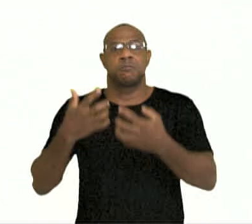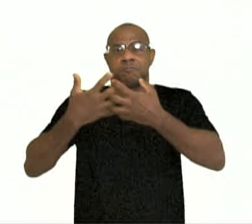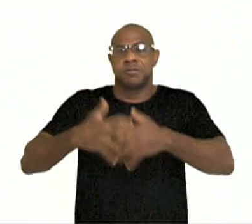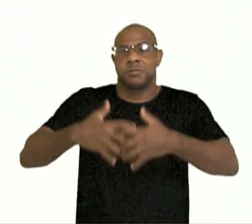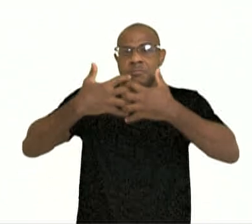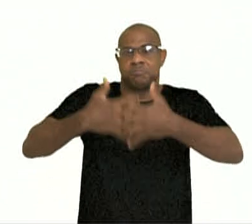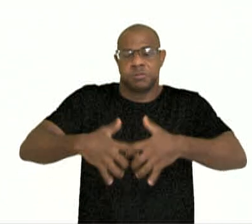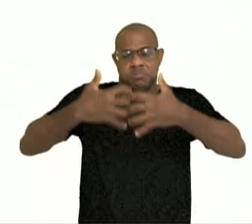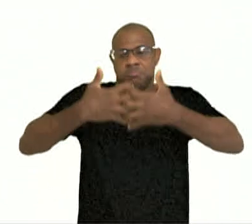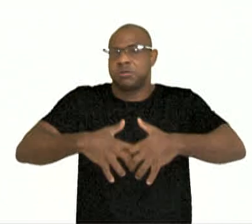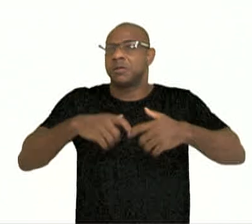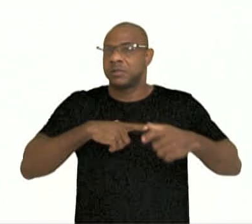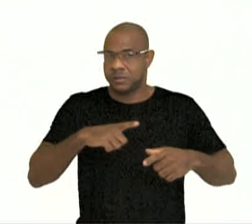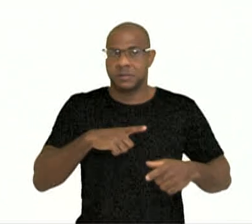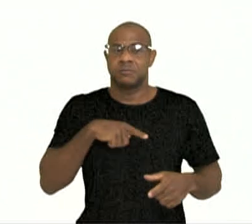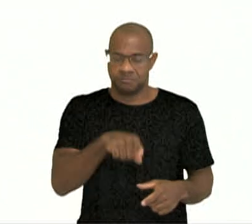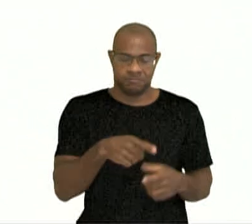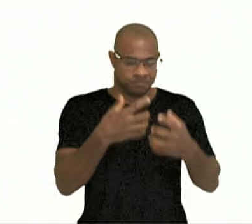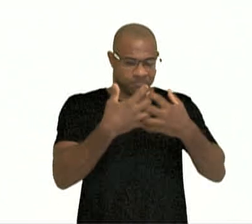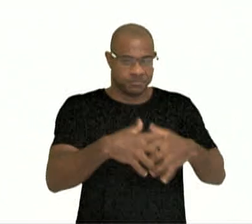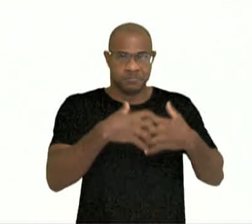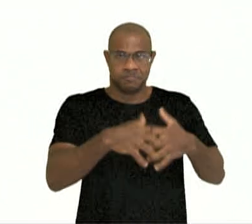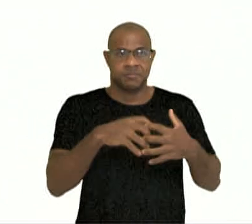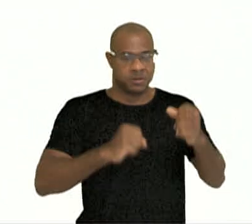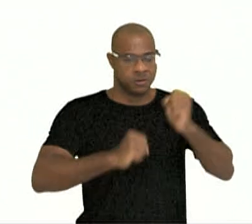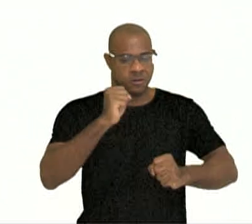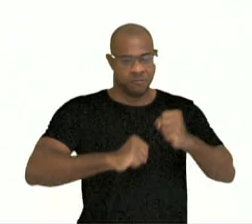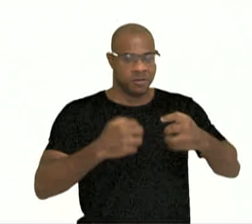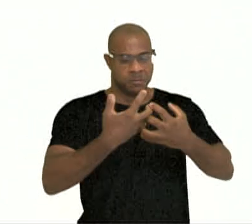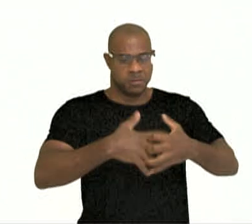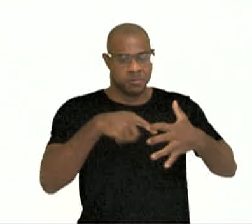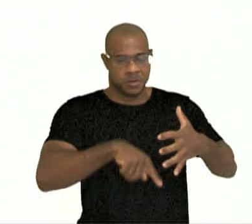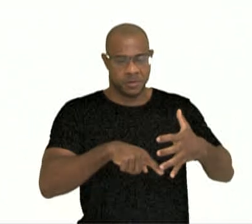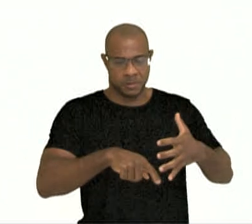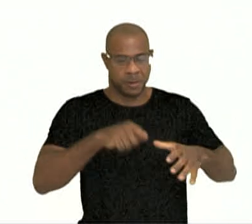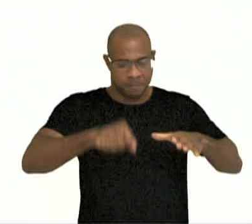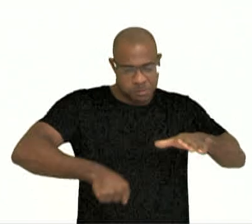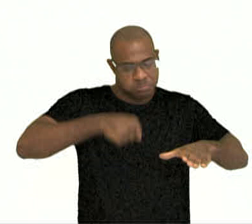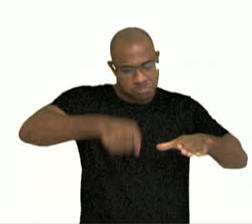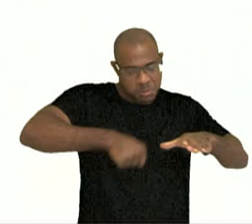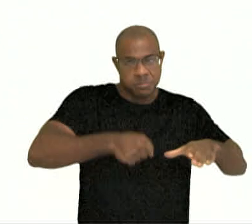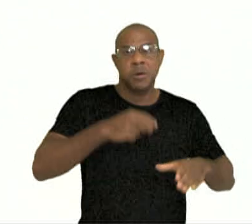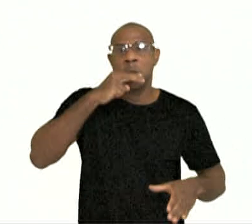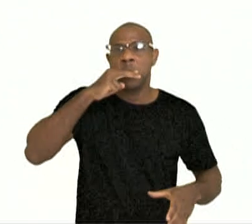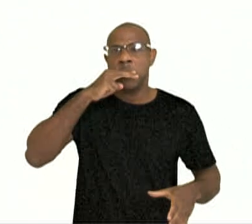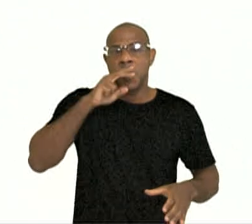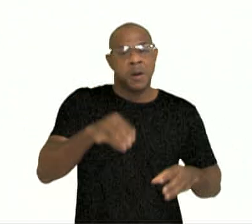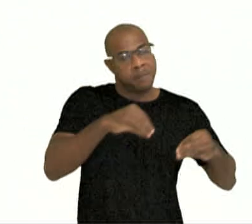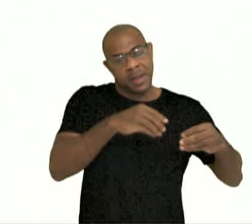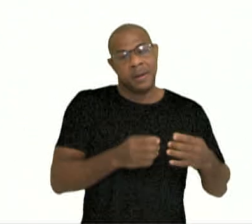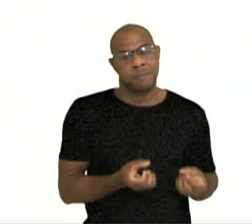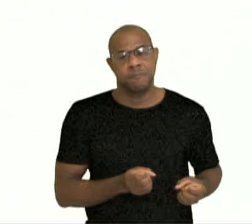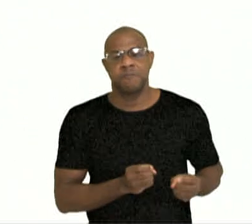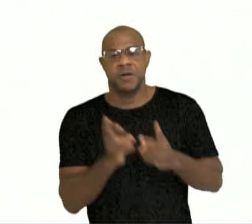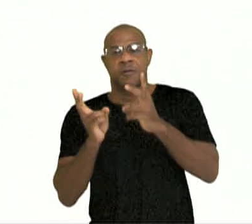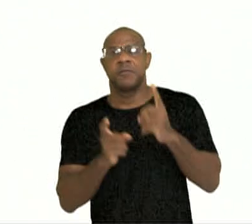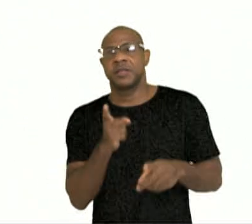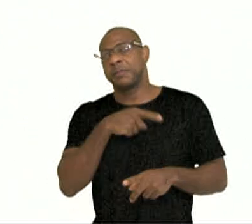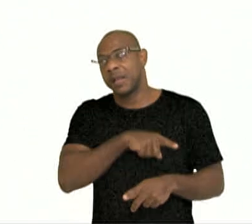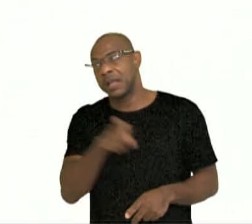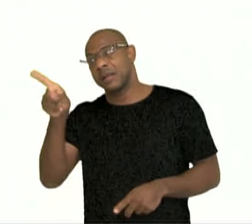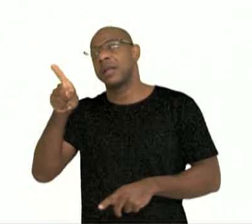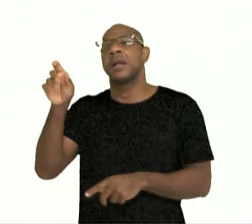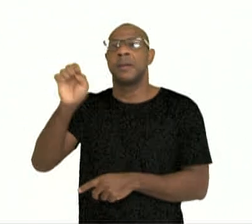processar essa cana que era cultivada e mandar para a Europa, certo? Destinada para exportação. Estar no